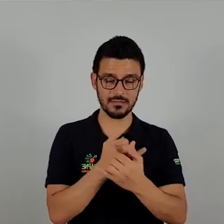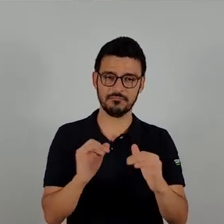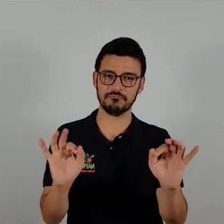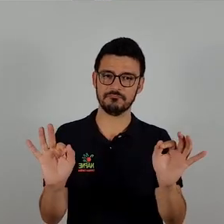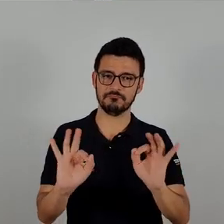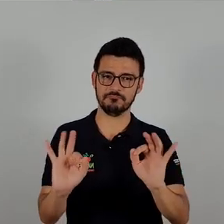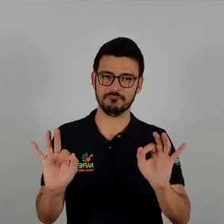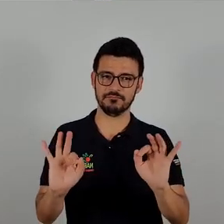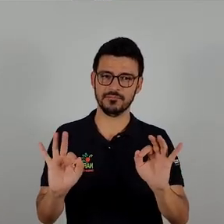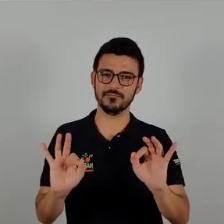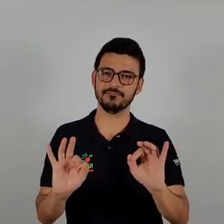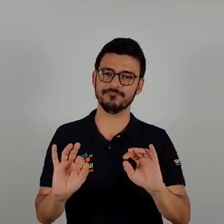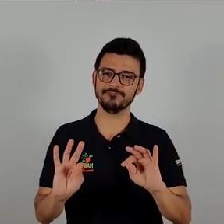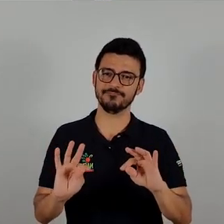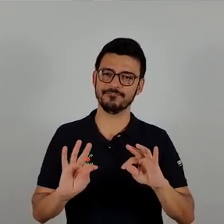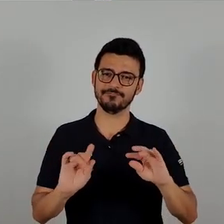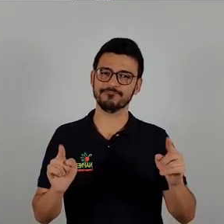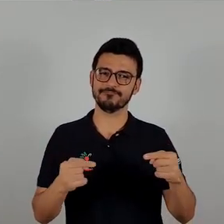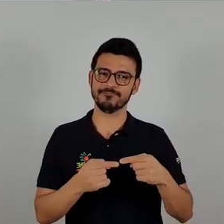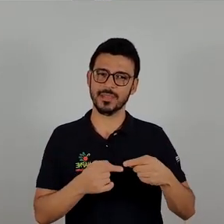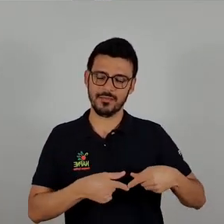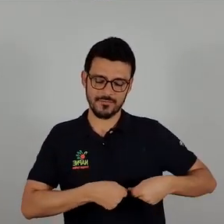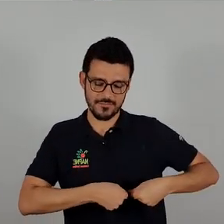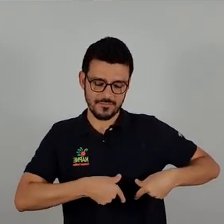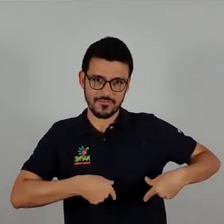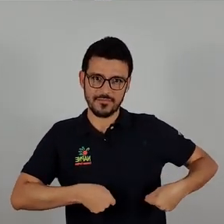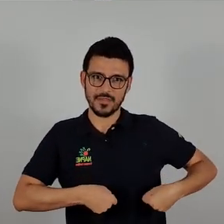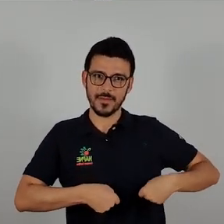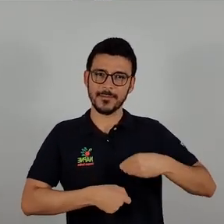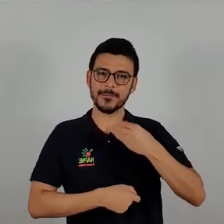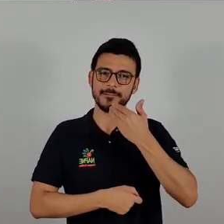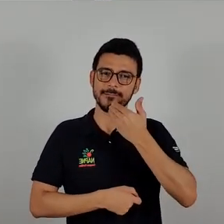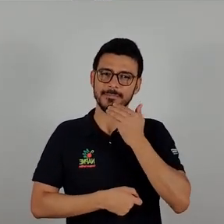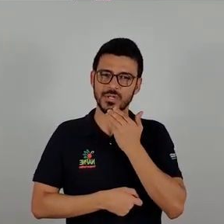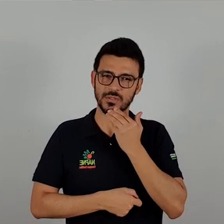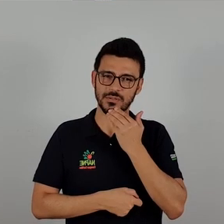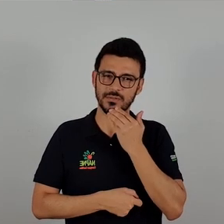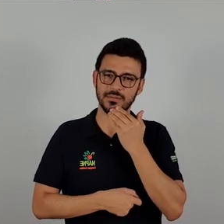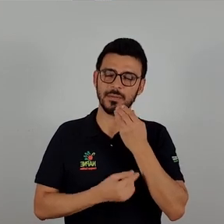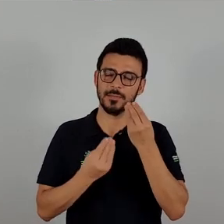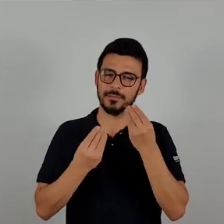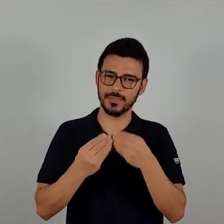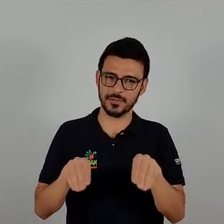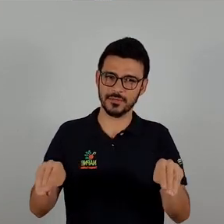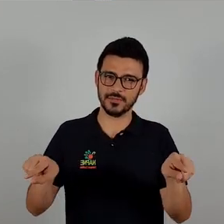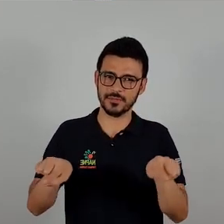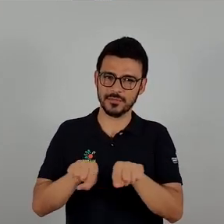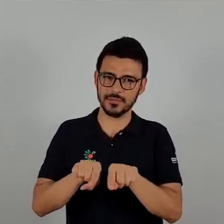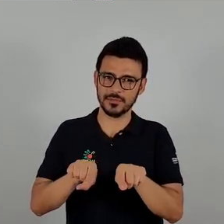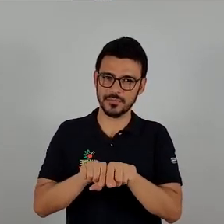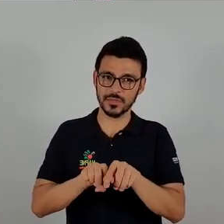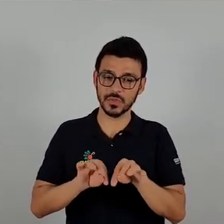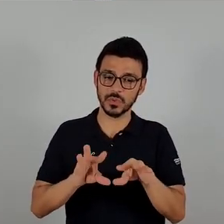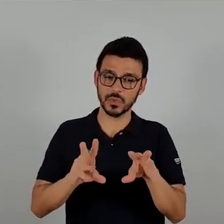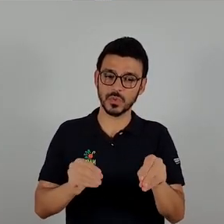assim, uma pessoa, por exemplo, que chega num consultório com uma tendinite que não sara nunca, ela põe a culpa no teclado que ela